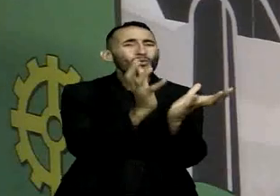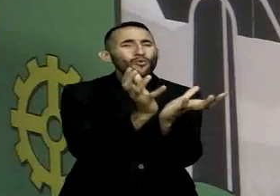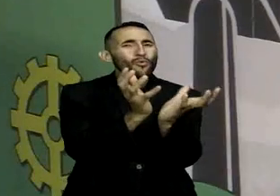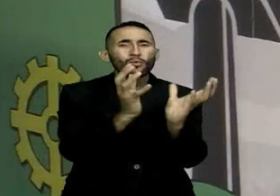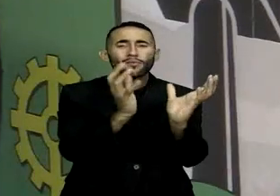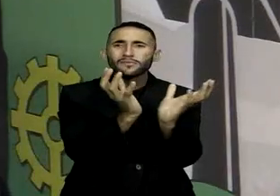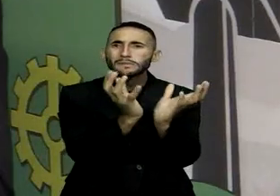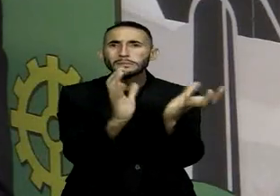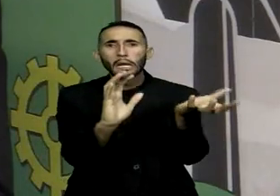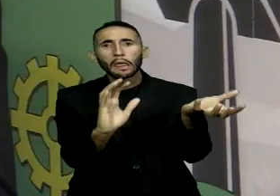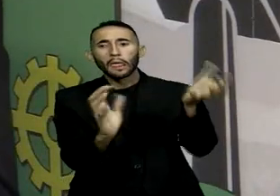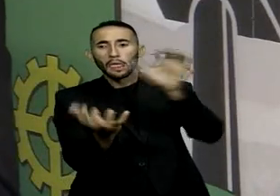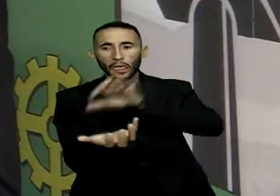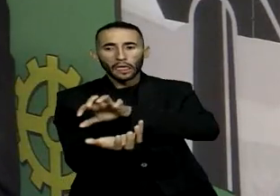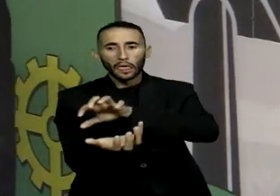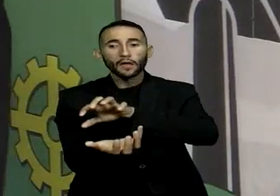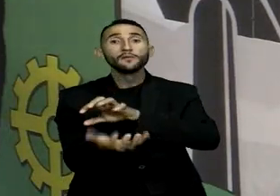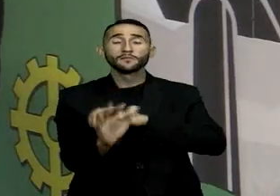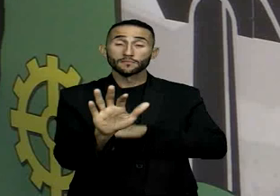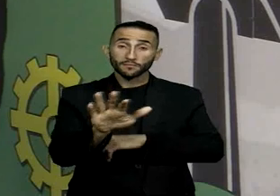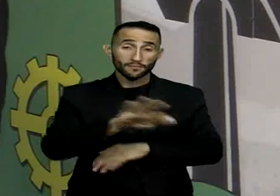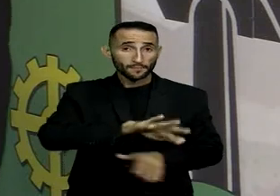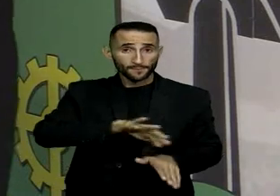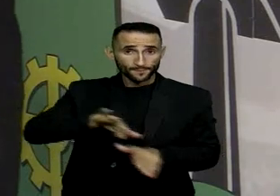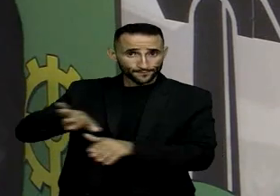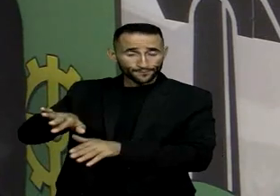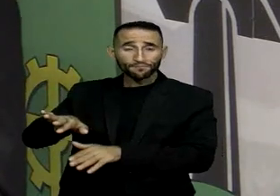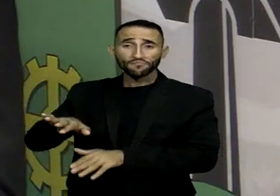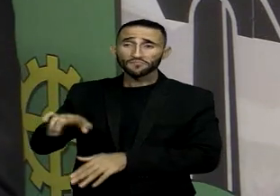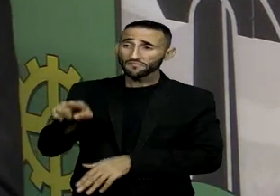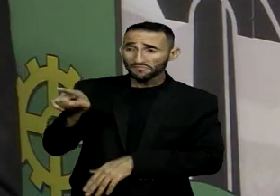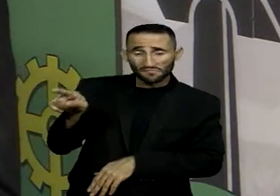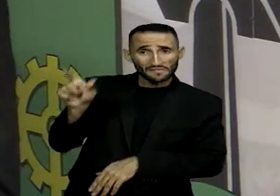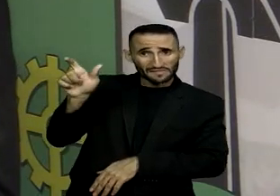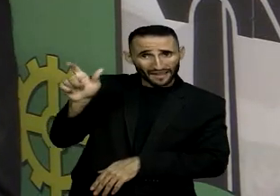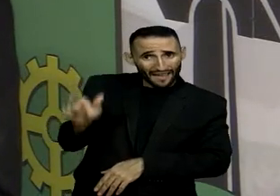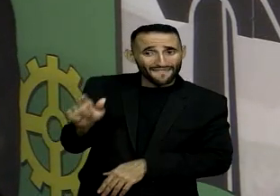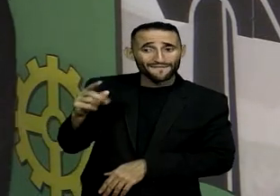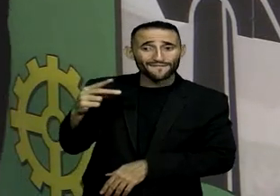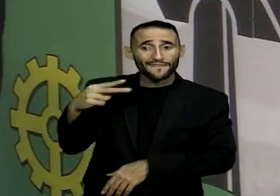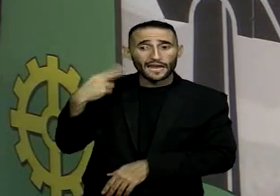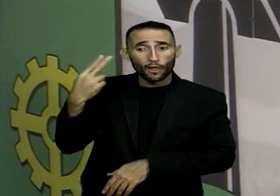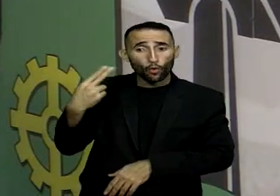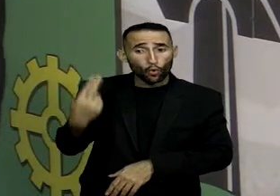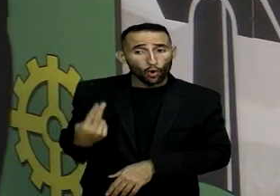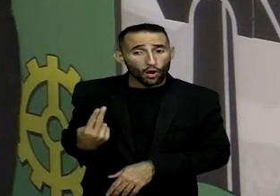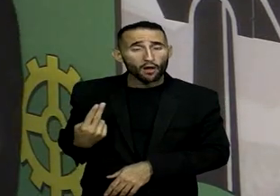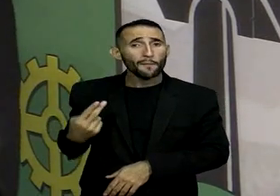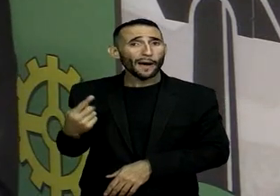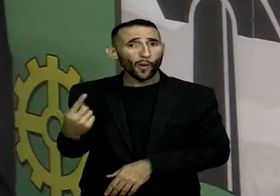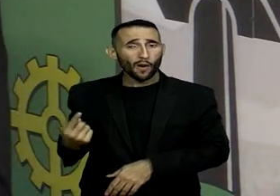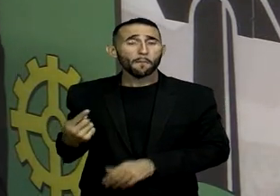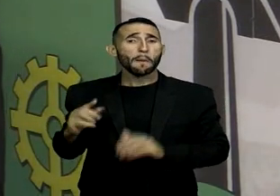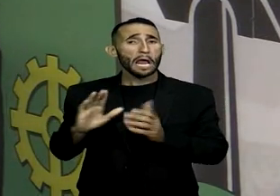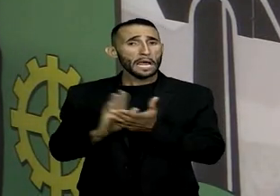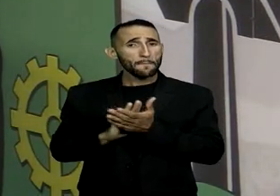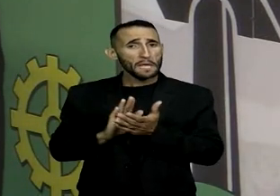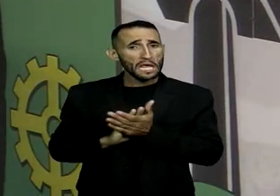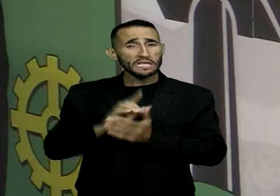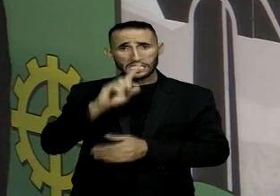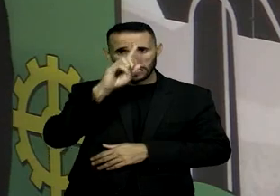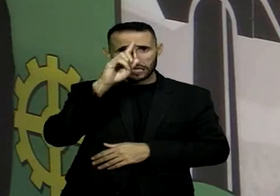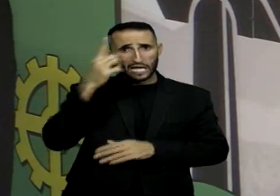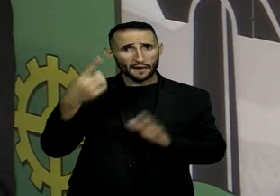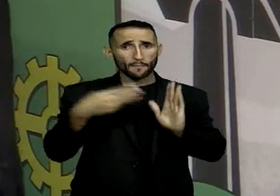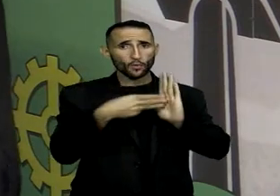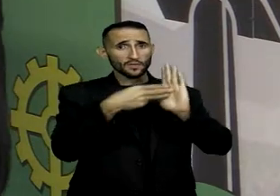Eu quero parabenizar a vereadora Ana Paula Rossi pela moção, foi muito assertiva. E